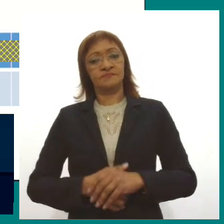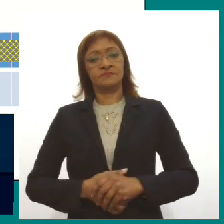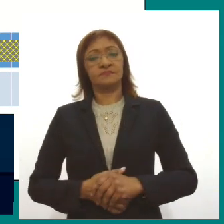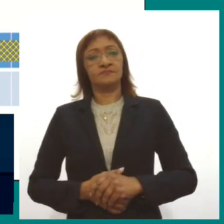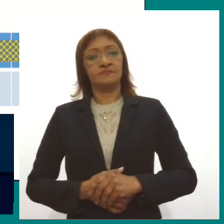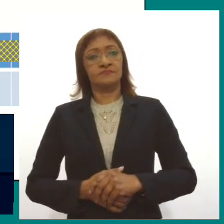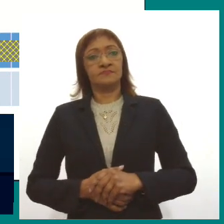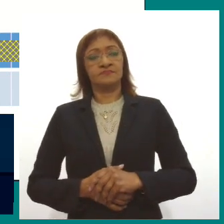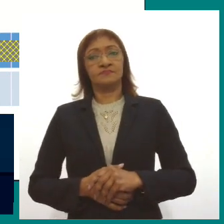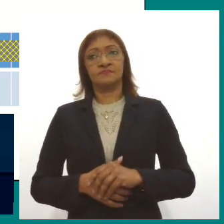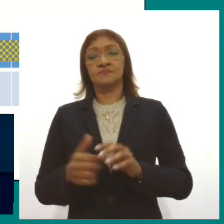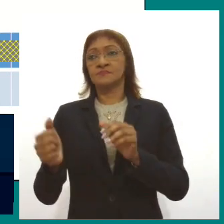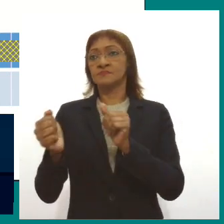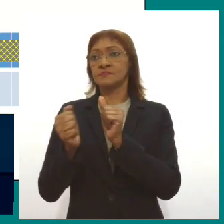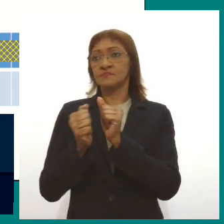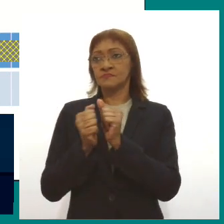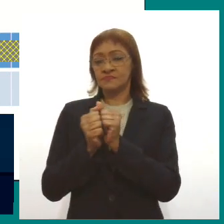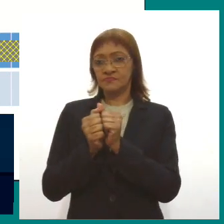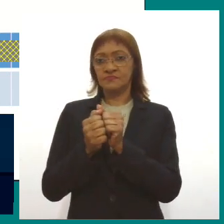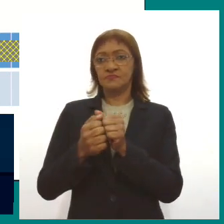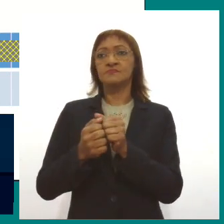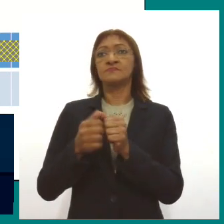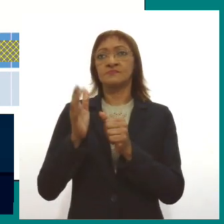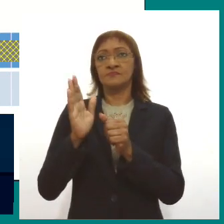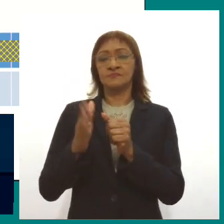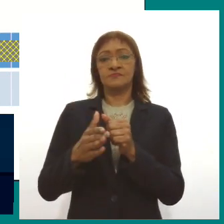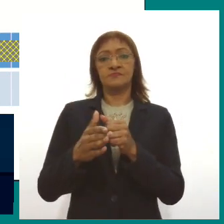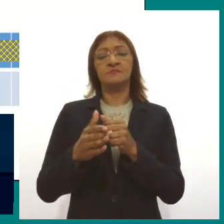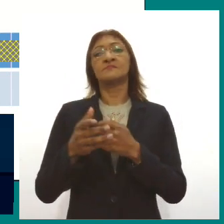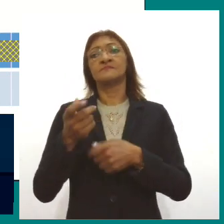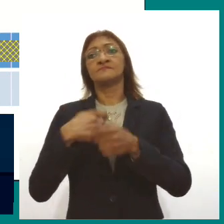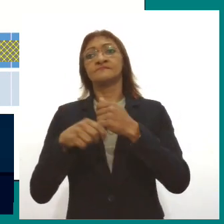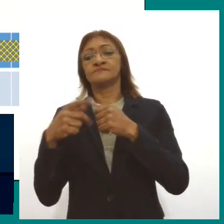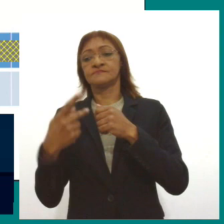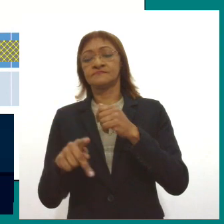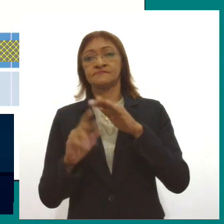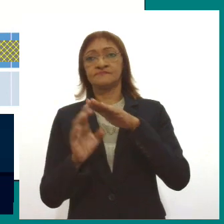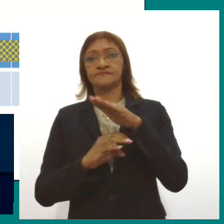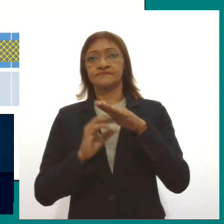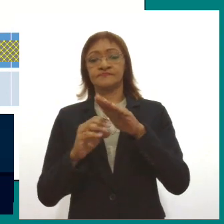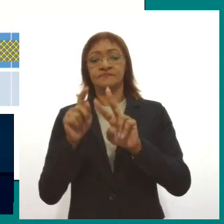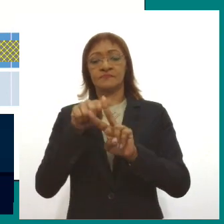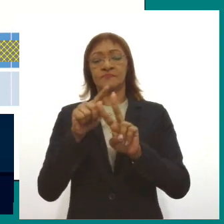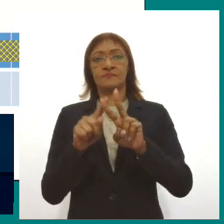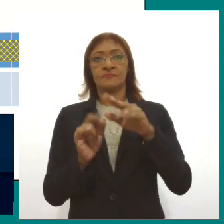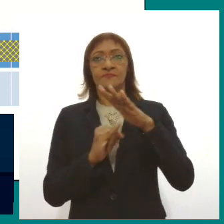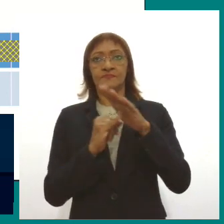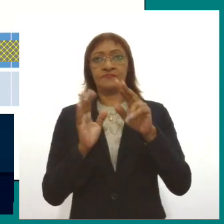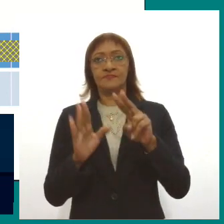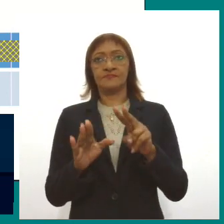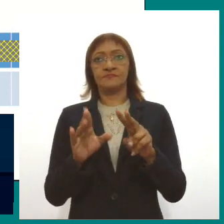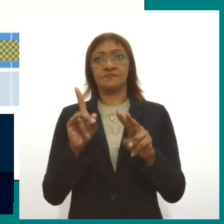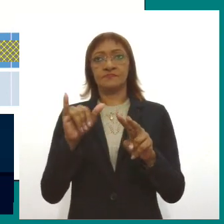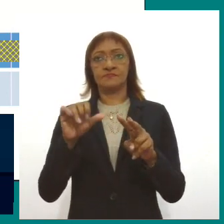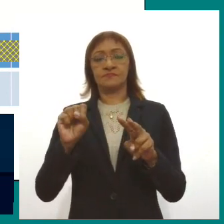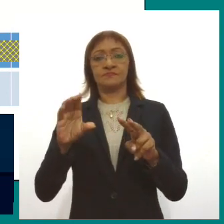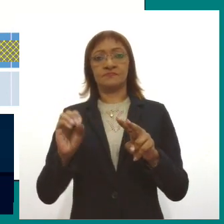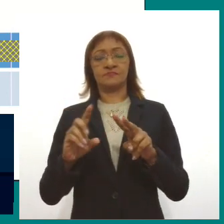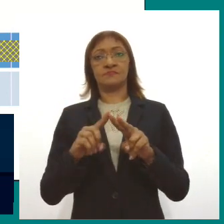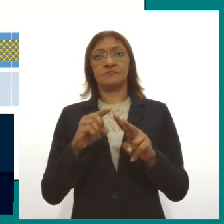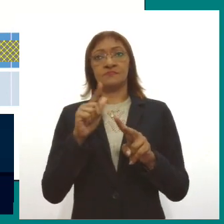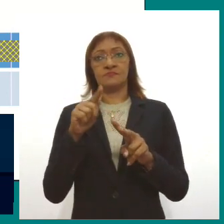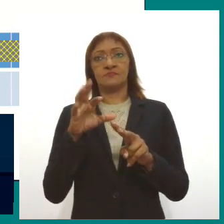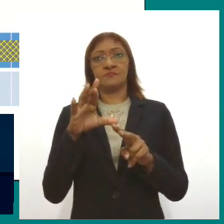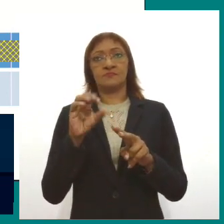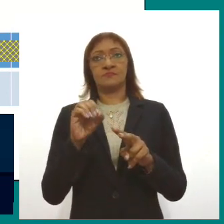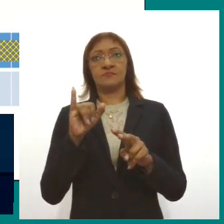Isso numa parceria com os empreendedores, no caso específico de Sergipe, a DESO e a Coidro, também sob a coordenação